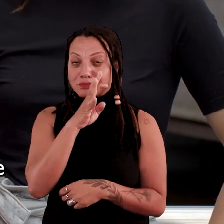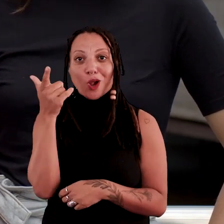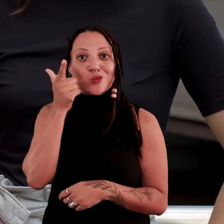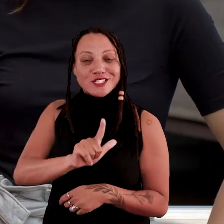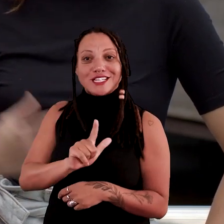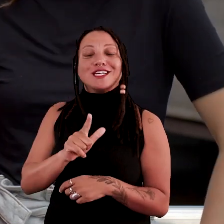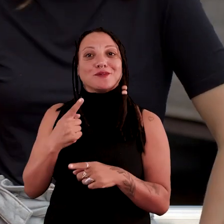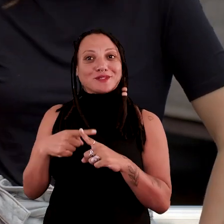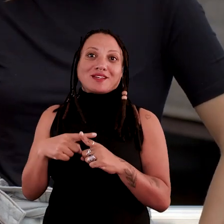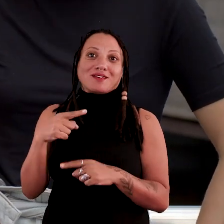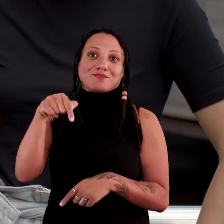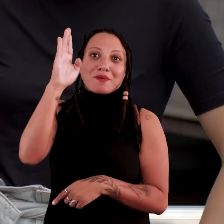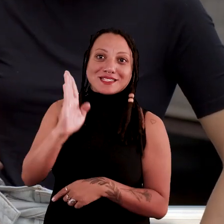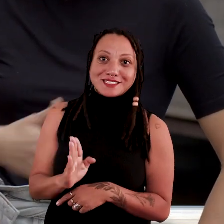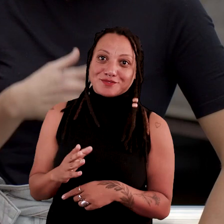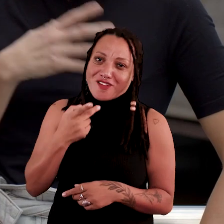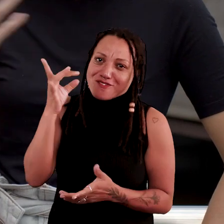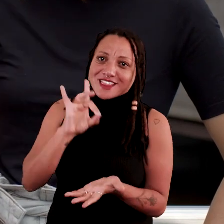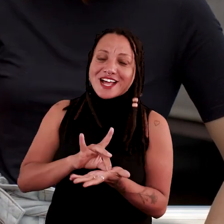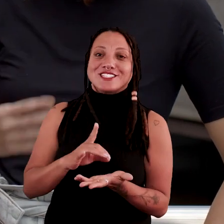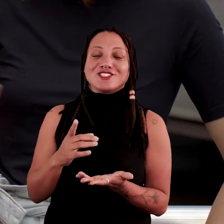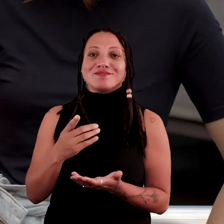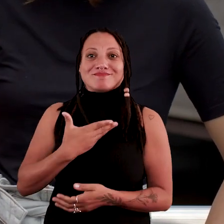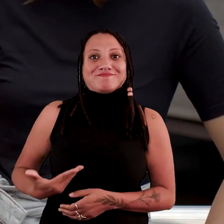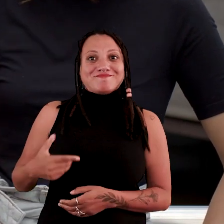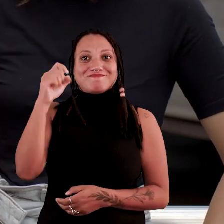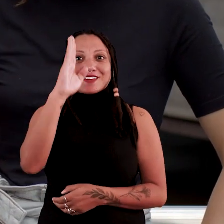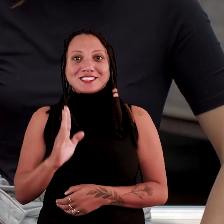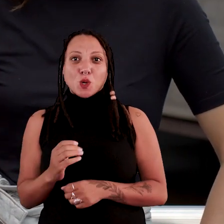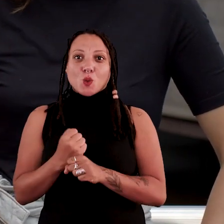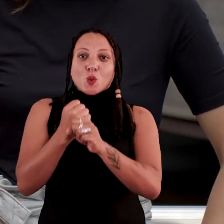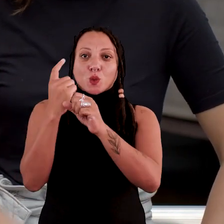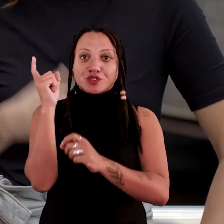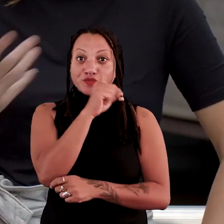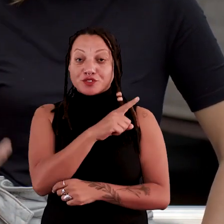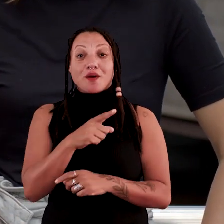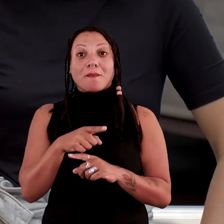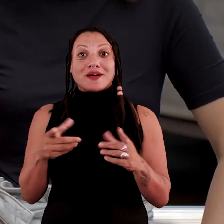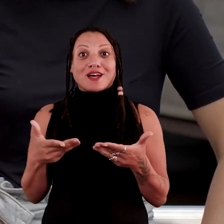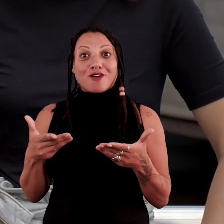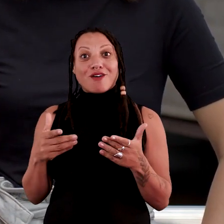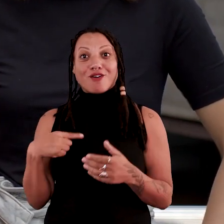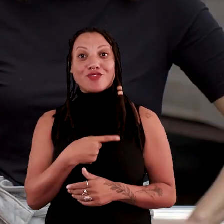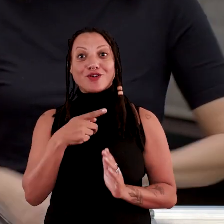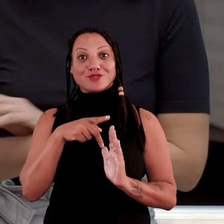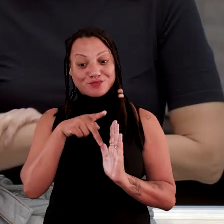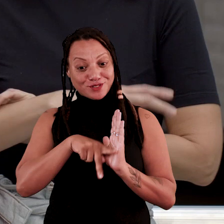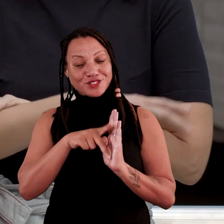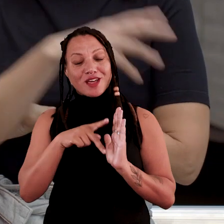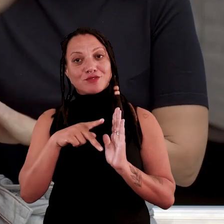gratificante. Isso, ter sido selecionado, acho que para o escritório também, uma grande satisfação, né? O tipo de projeto que foi